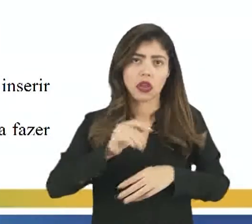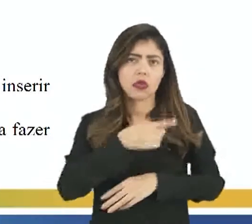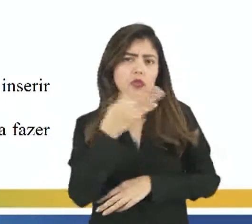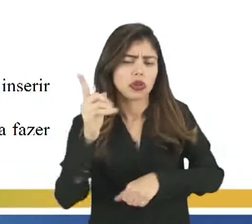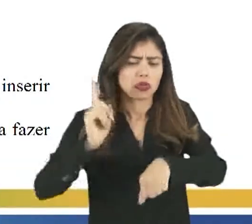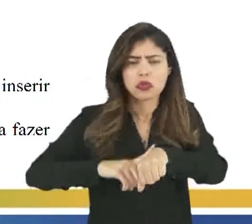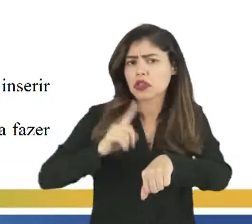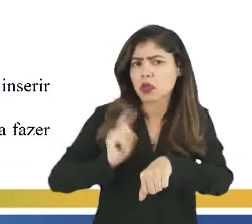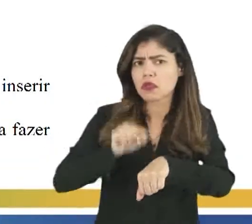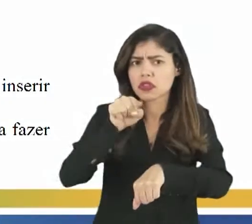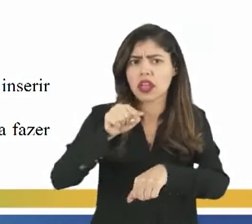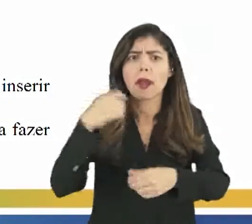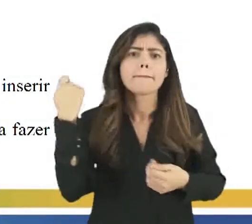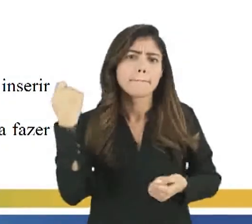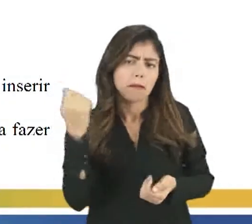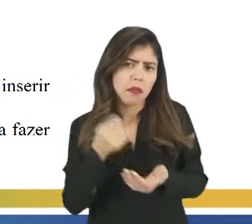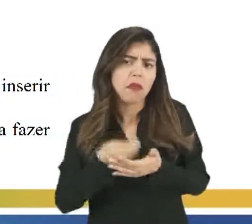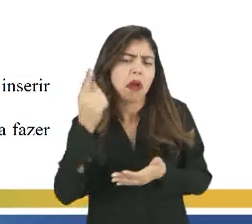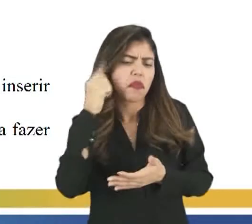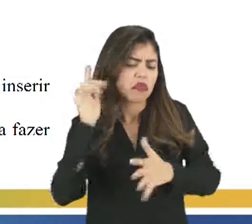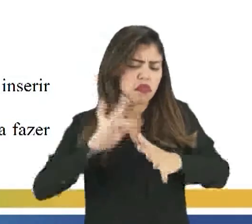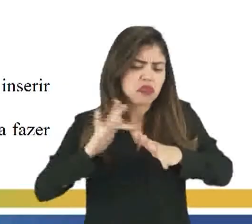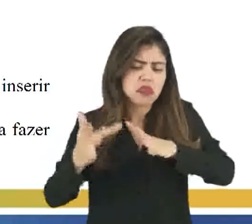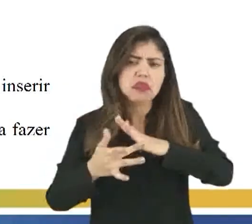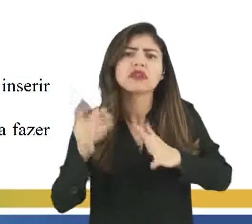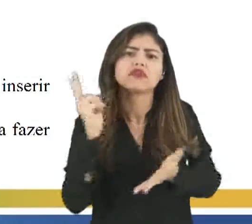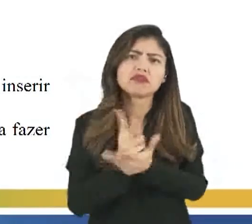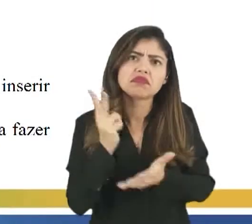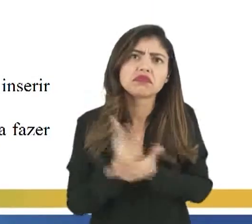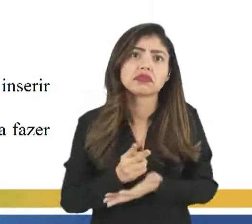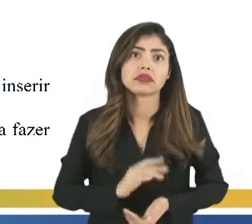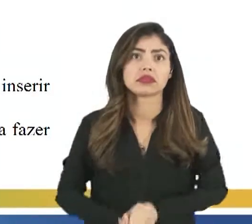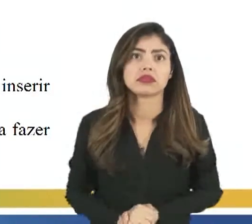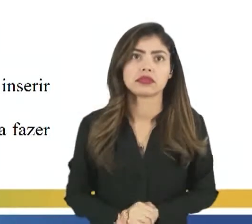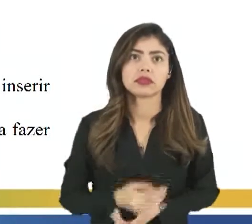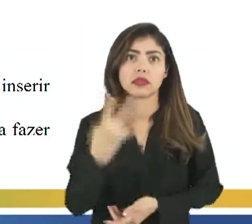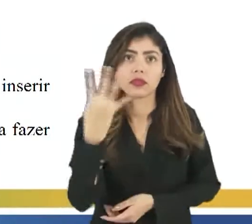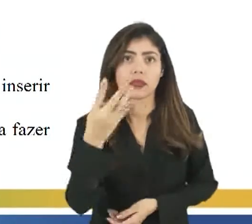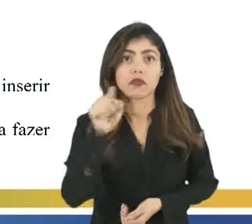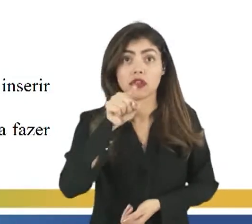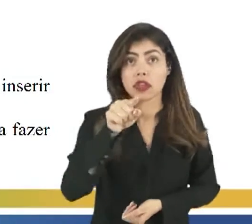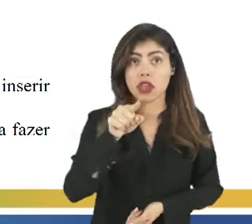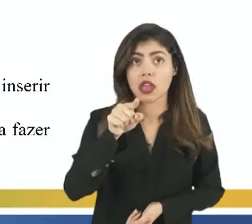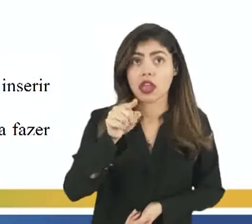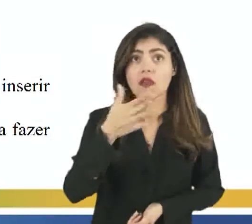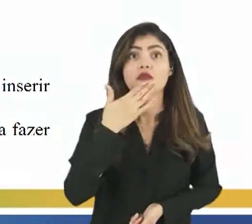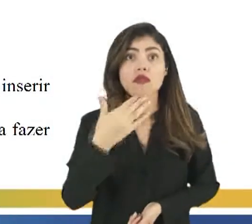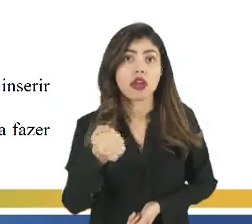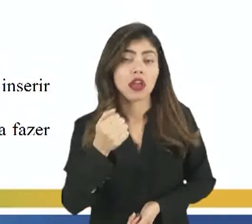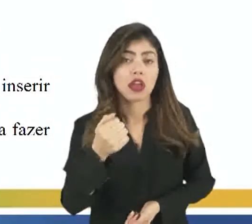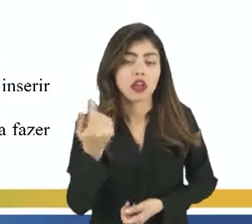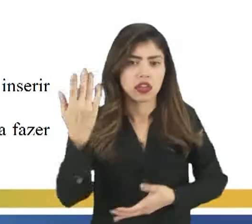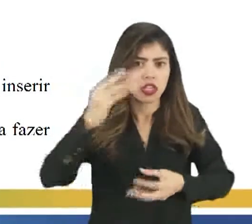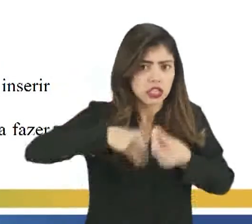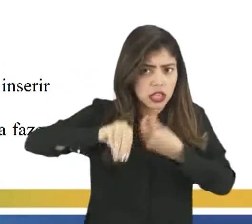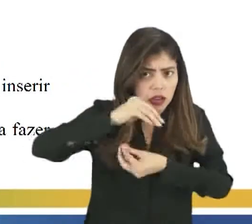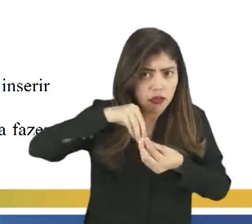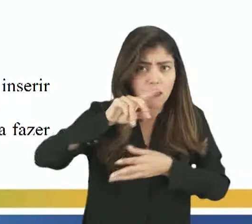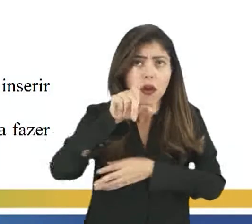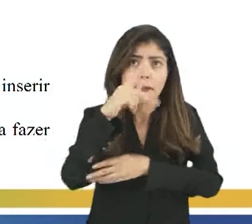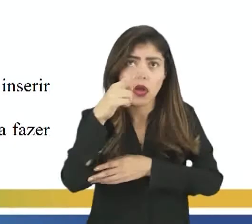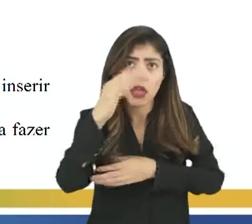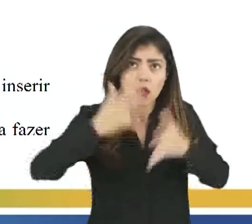Quanto tempo você acha que gasta verificando as redes sociais? 4. Você já se envolveu